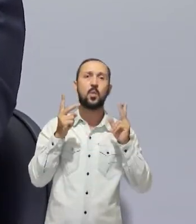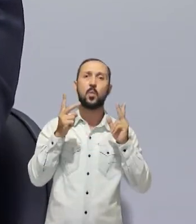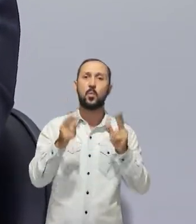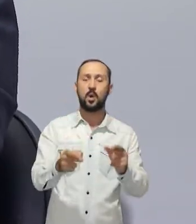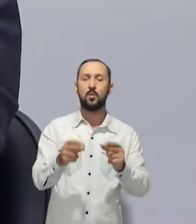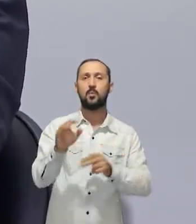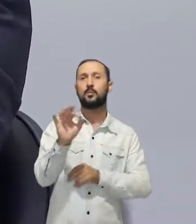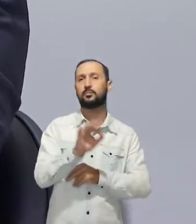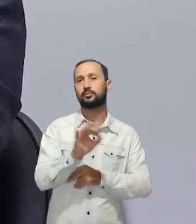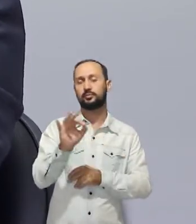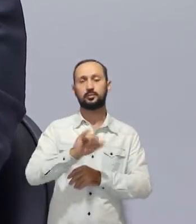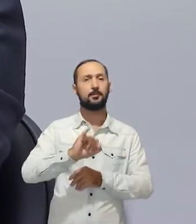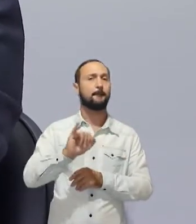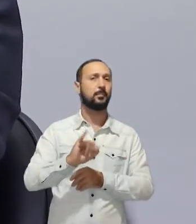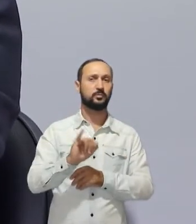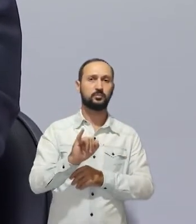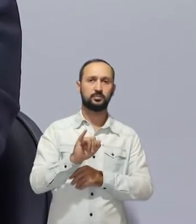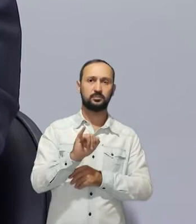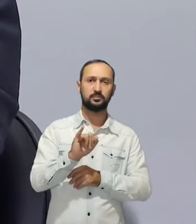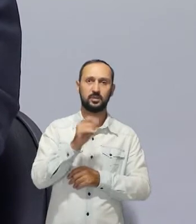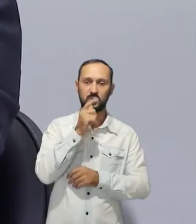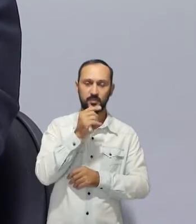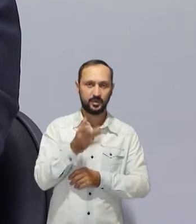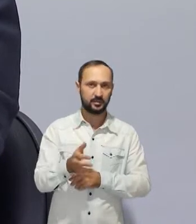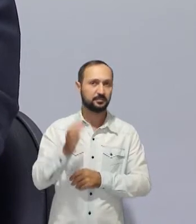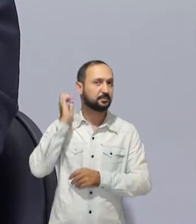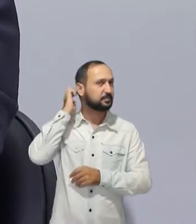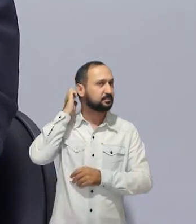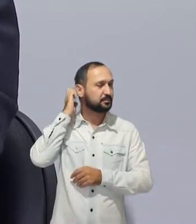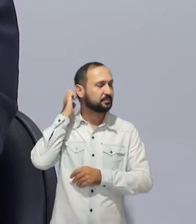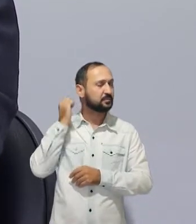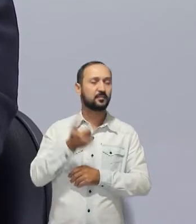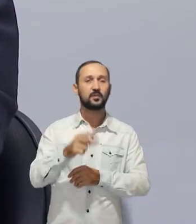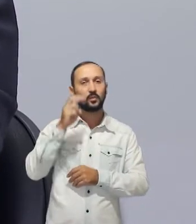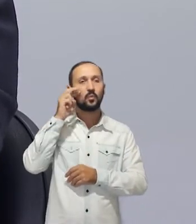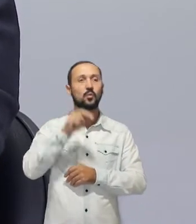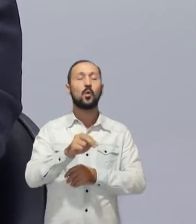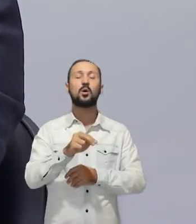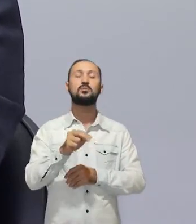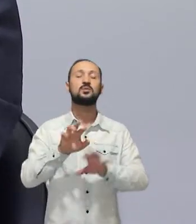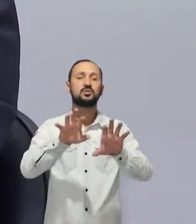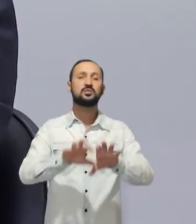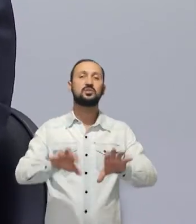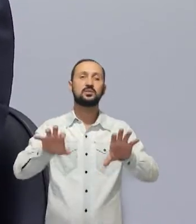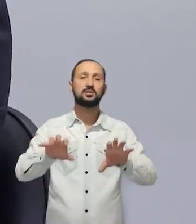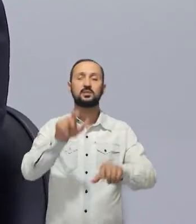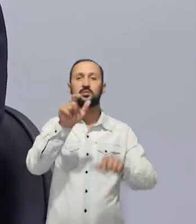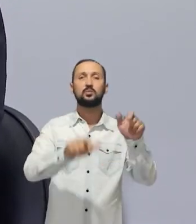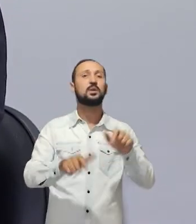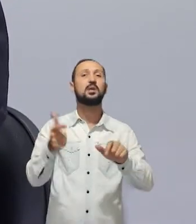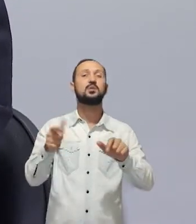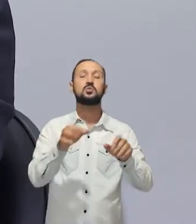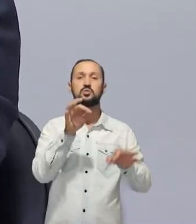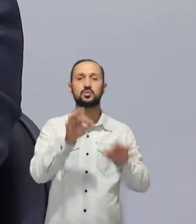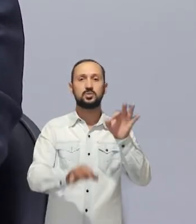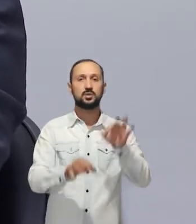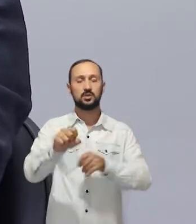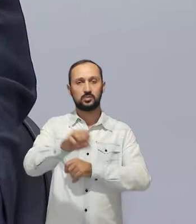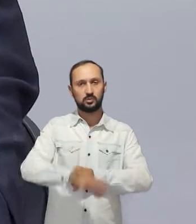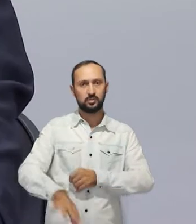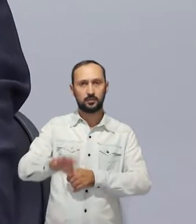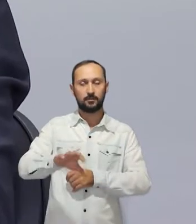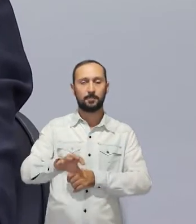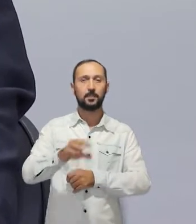carga tributária pelaquela água mineral. Portanto, ele não olha o indivíduo, ele não traz justiça social. O imposto de